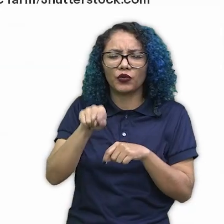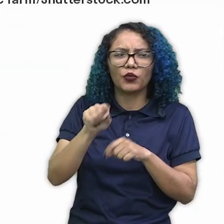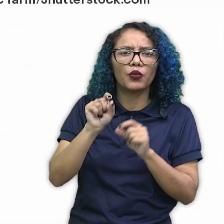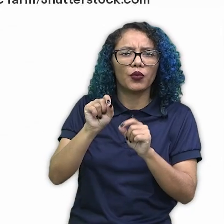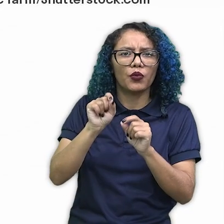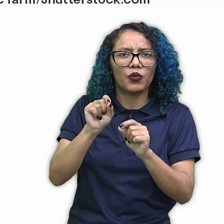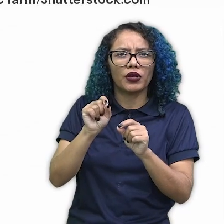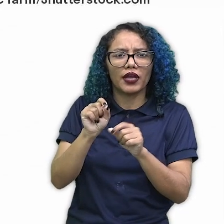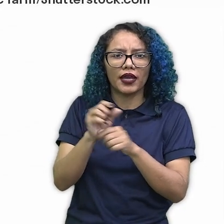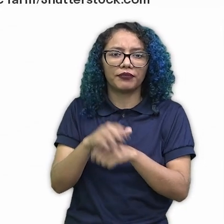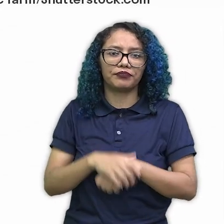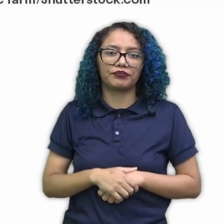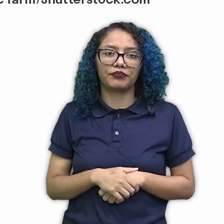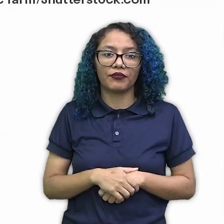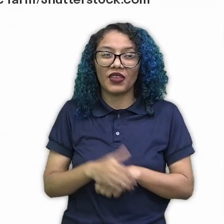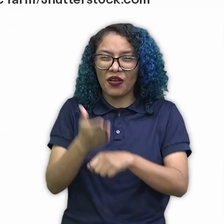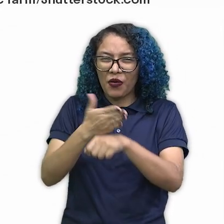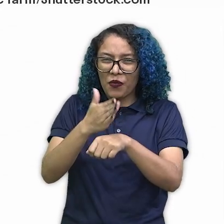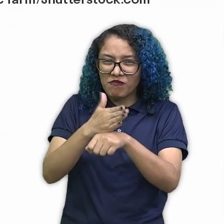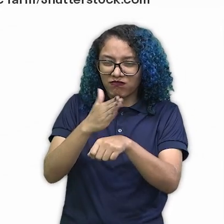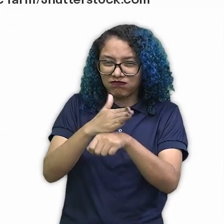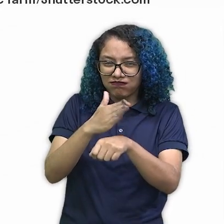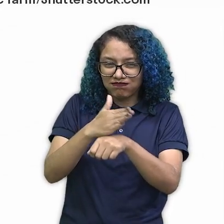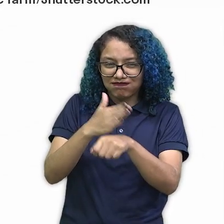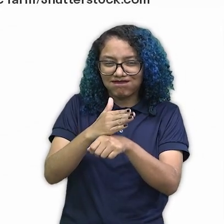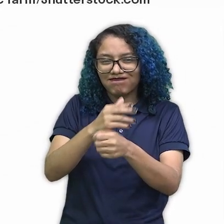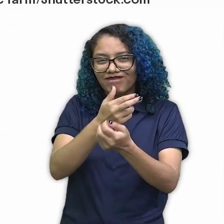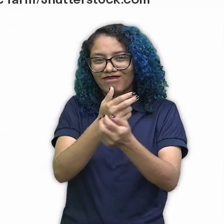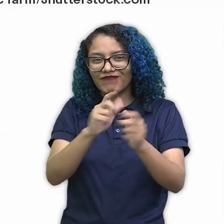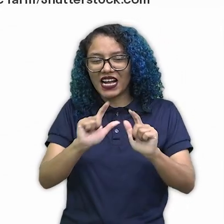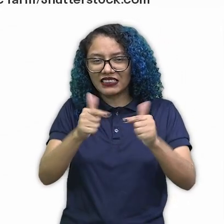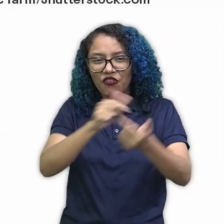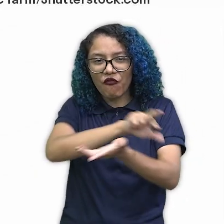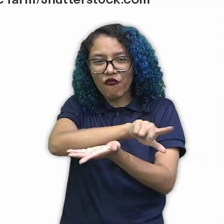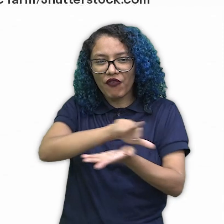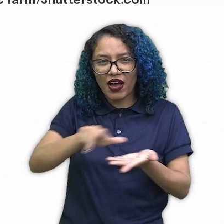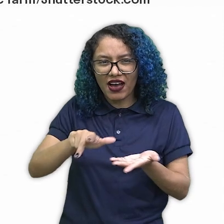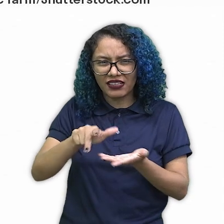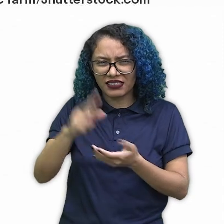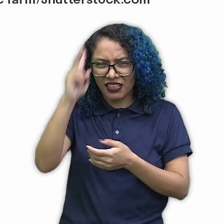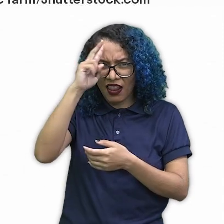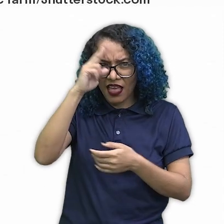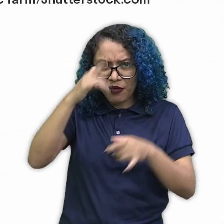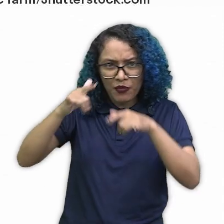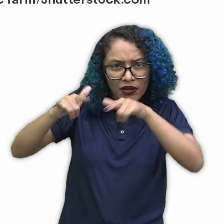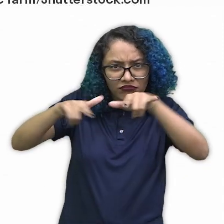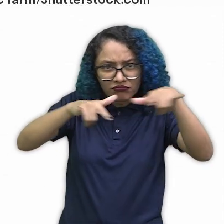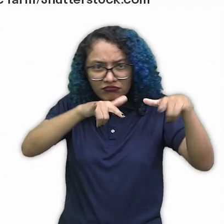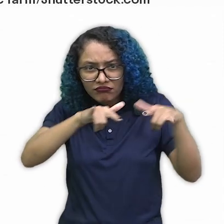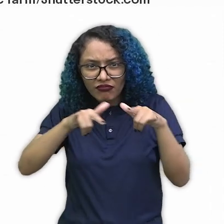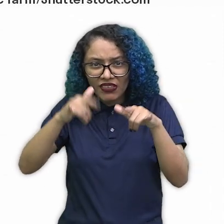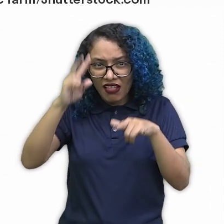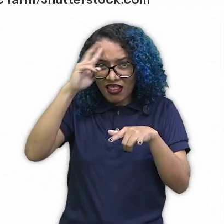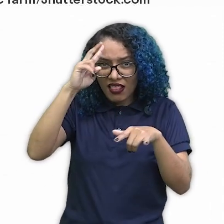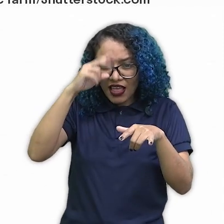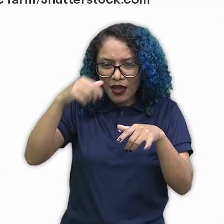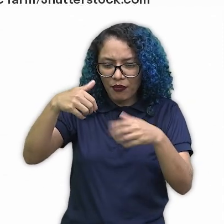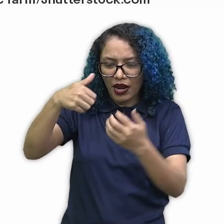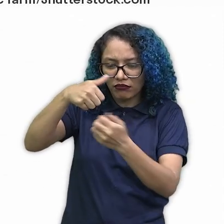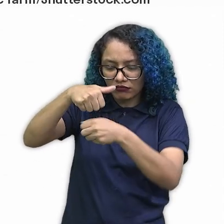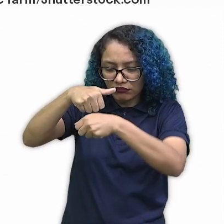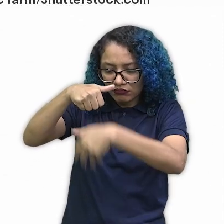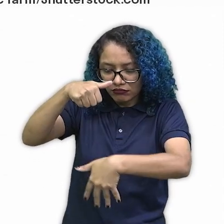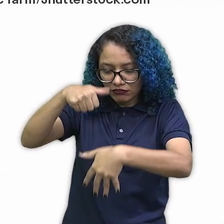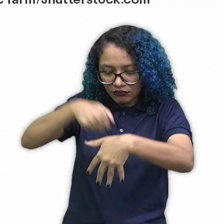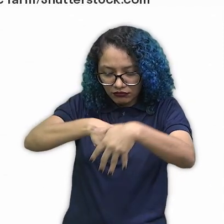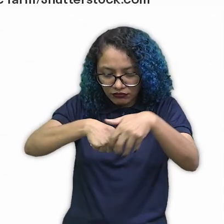Treinando-as para atividades diversas. Essa é a ideia. Então, lembrado das duas mãos, segurando aqueles